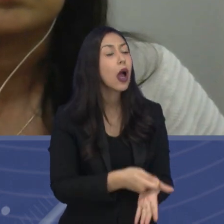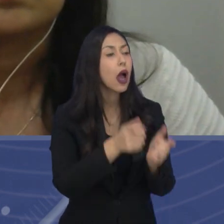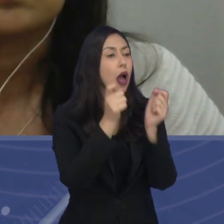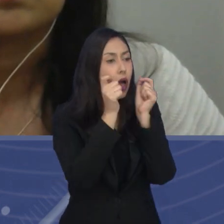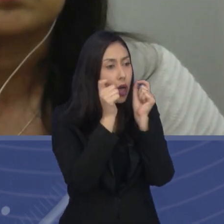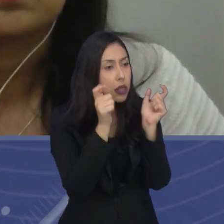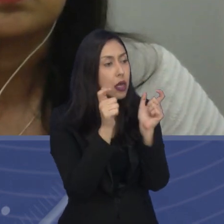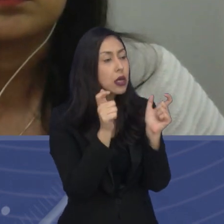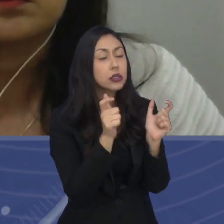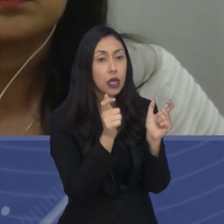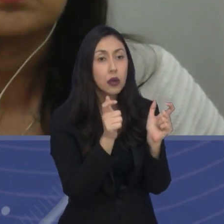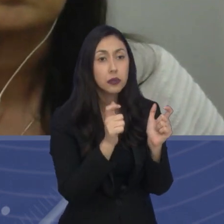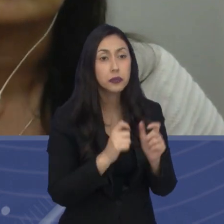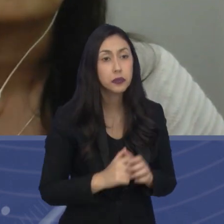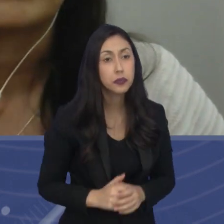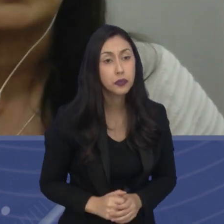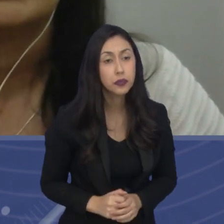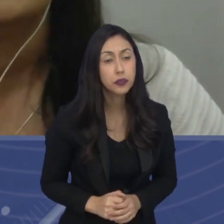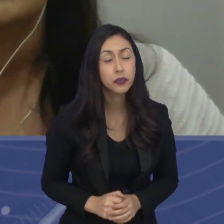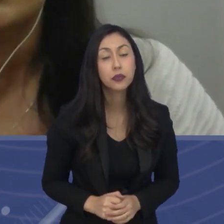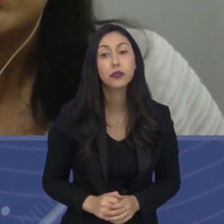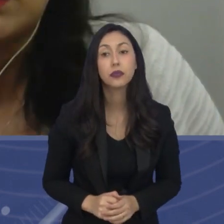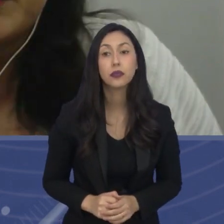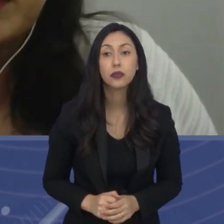a todos os fatores.